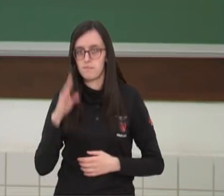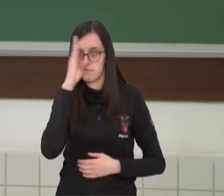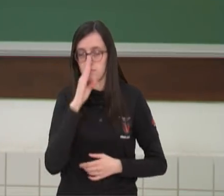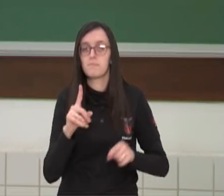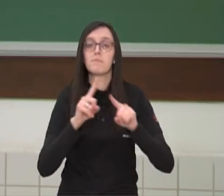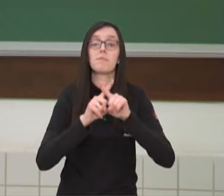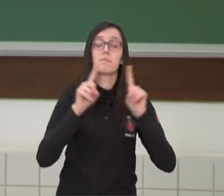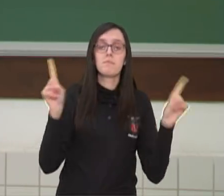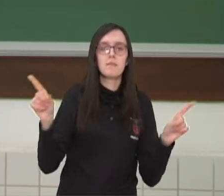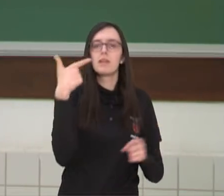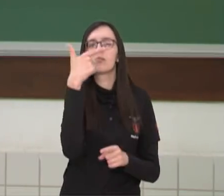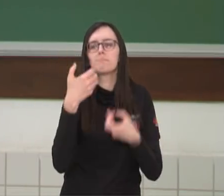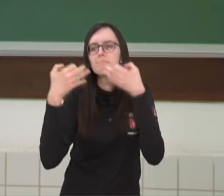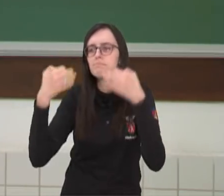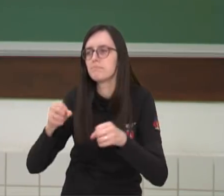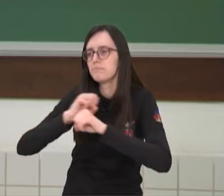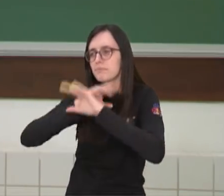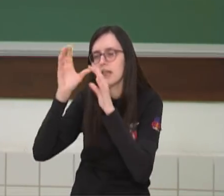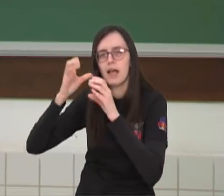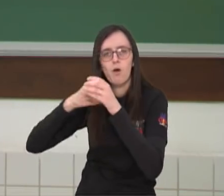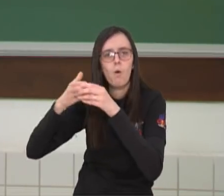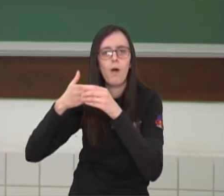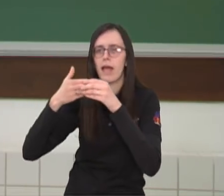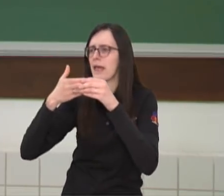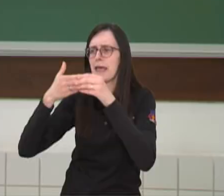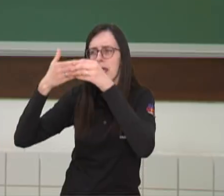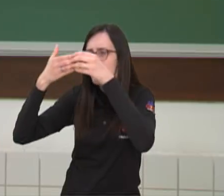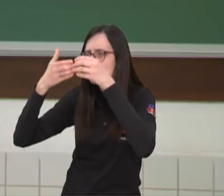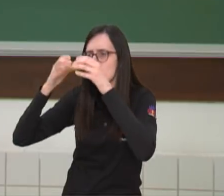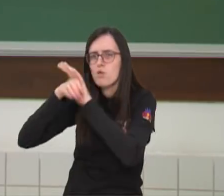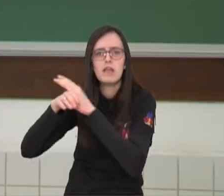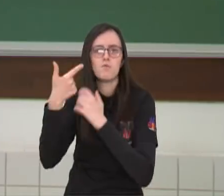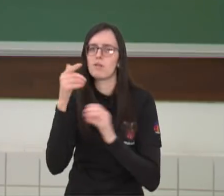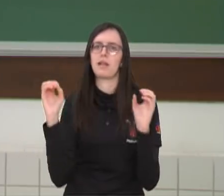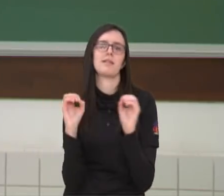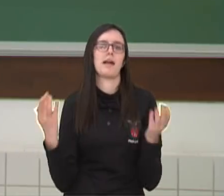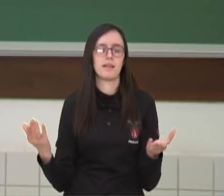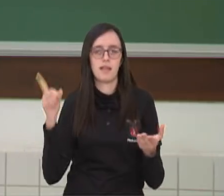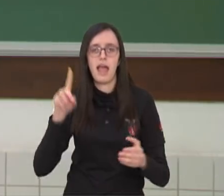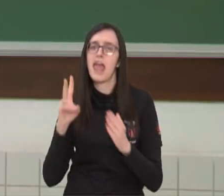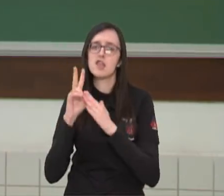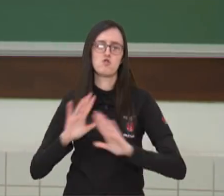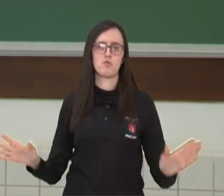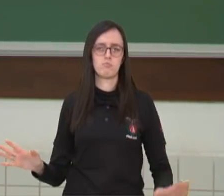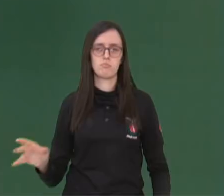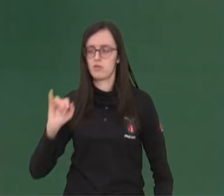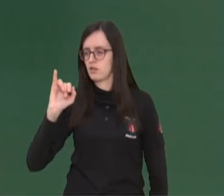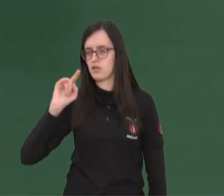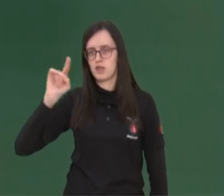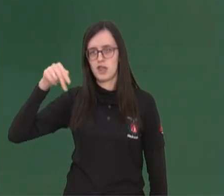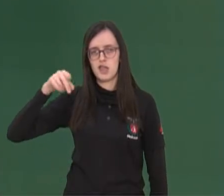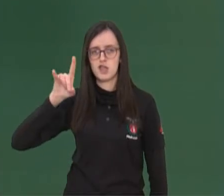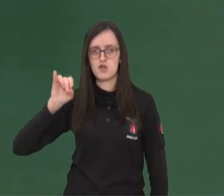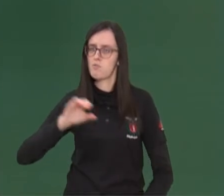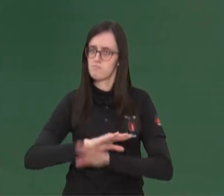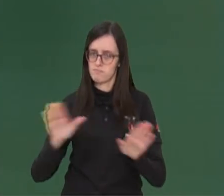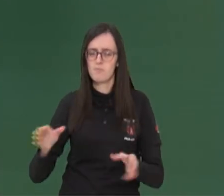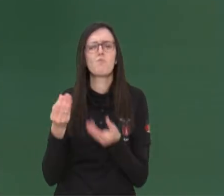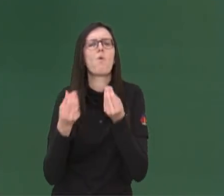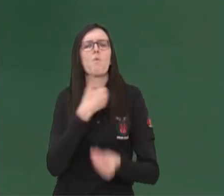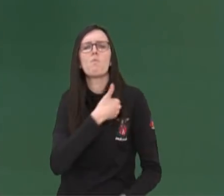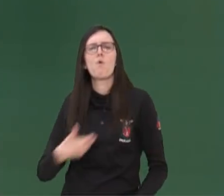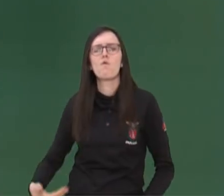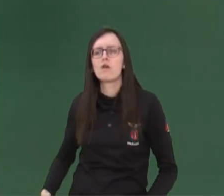Mas não tinha uma definição clara desses índios. Havia um nome genérico, índio ainda. Então, como o governo encarou a